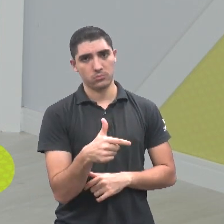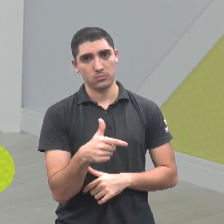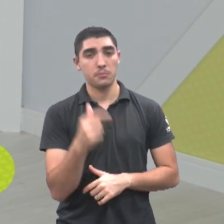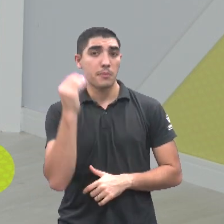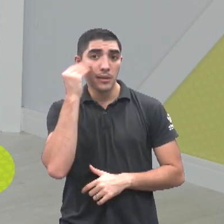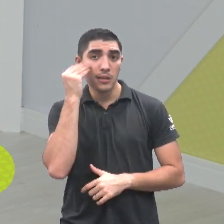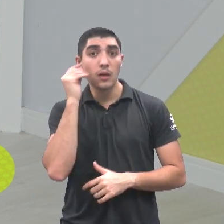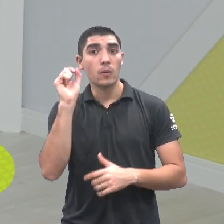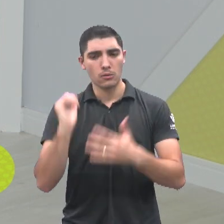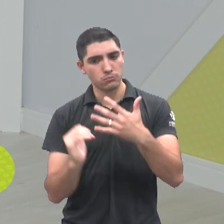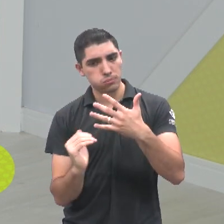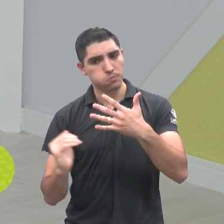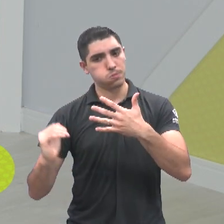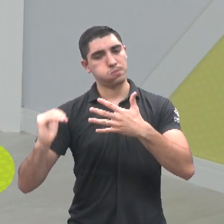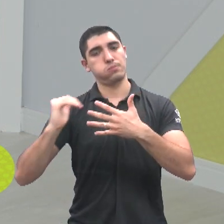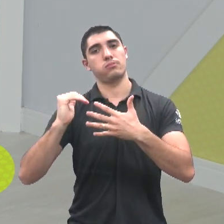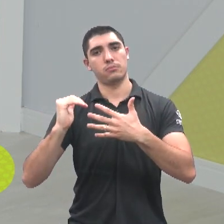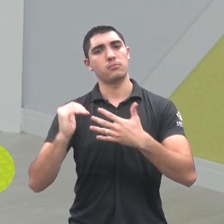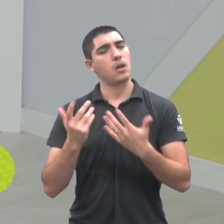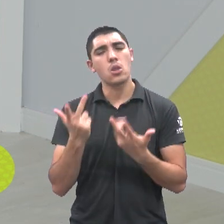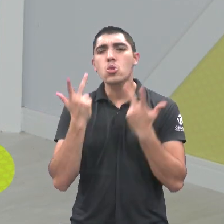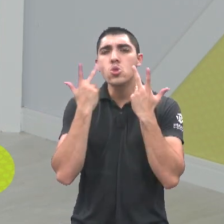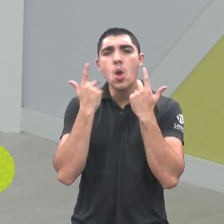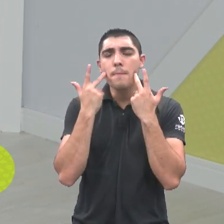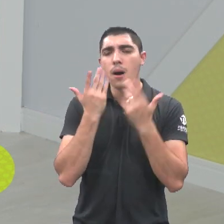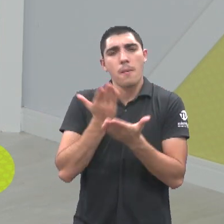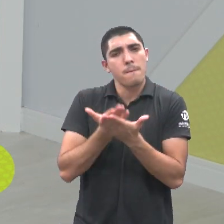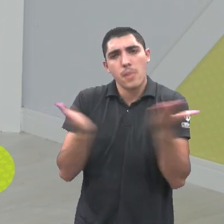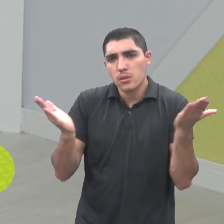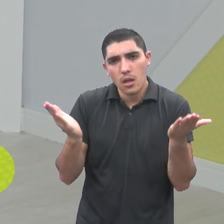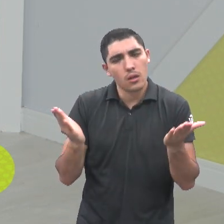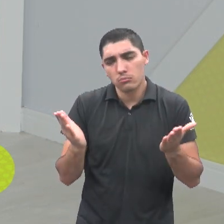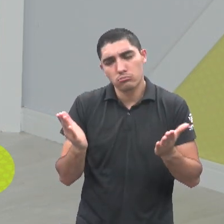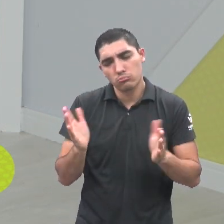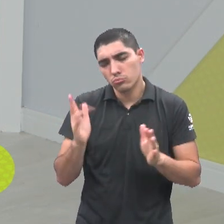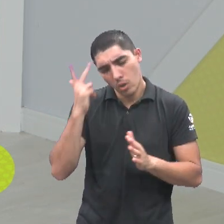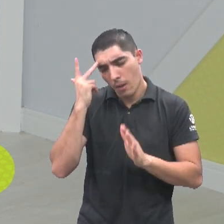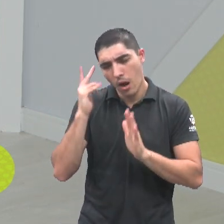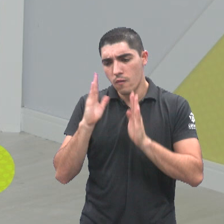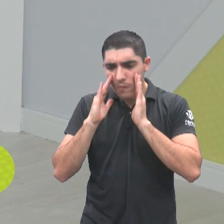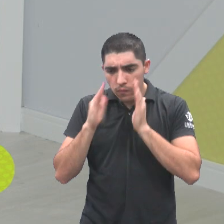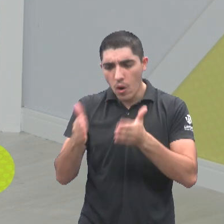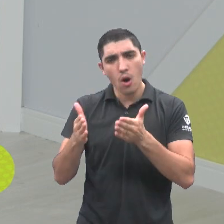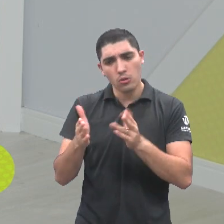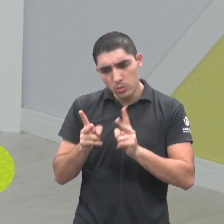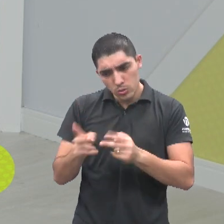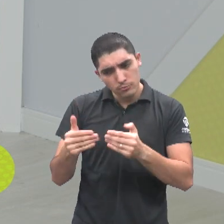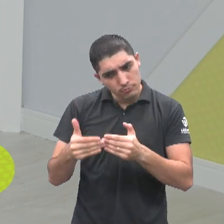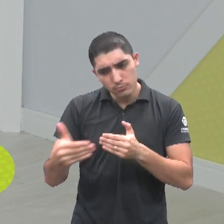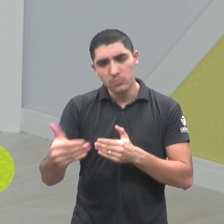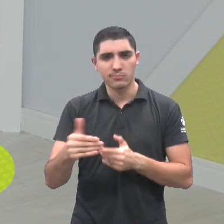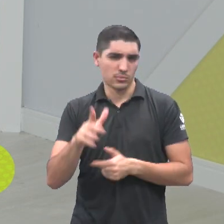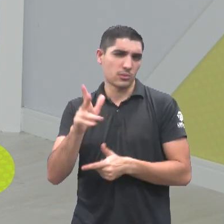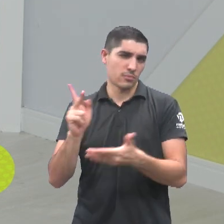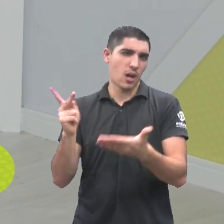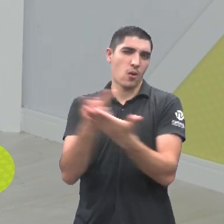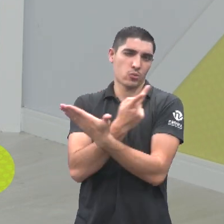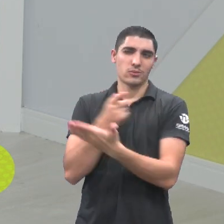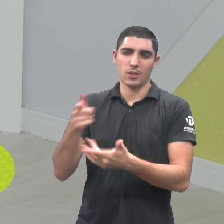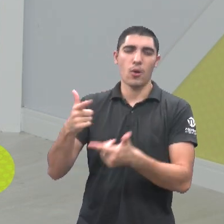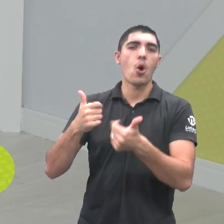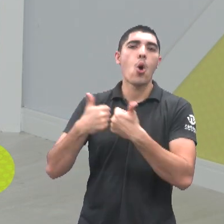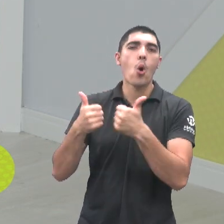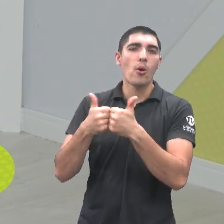que estão lá em cima. Faz parte, acontece e bola para frente, passou, teve esse entreveiro do ônibus, né? Acontece, não é para acontecer,